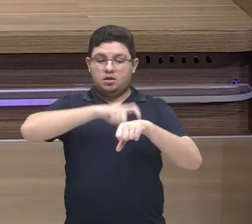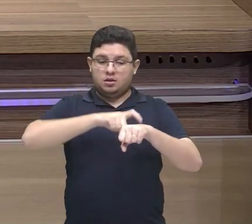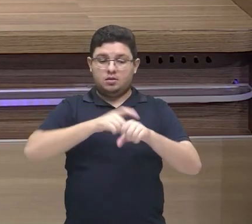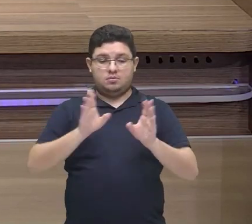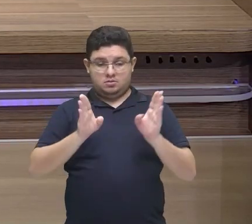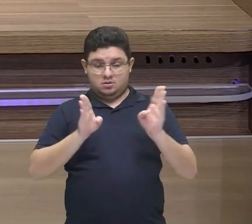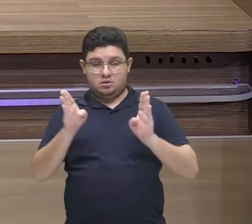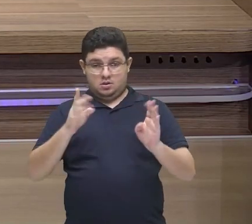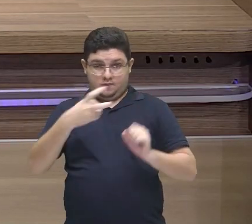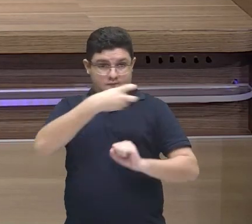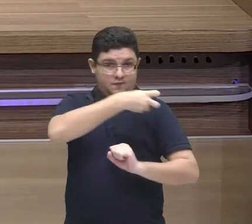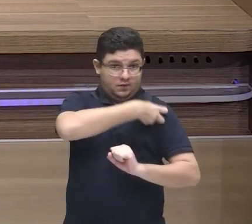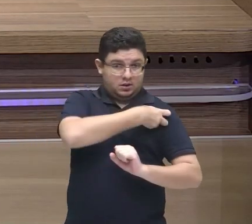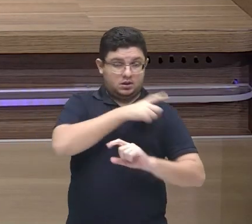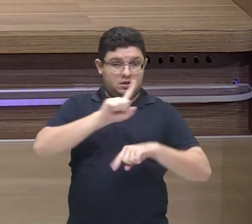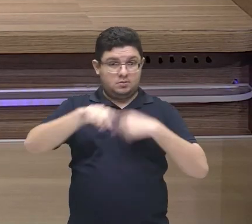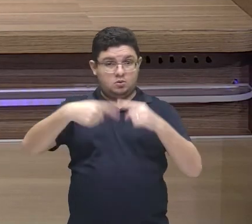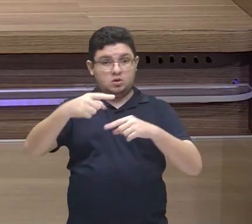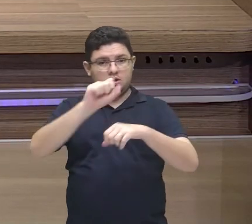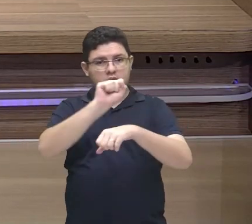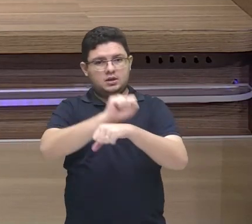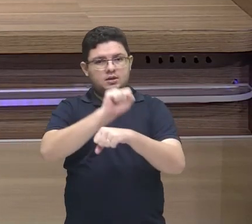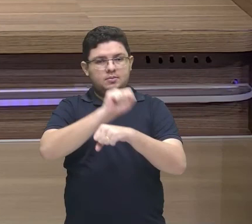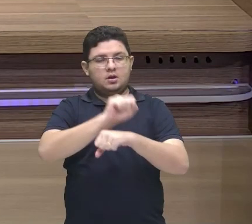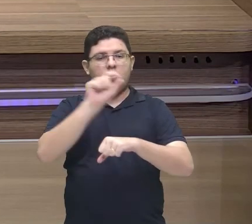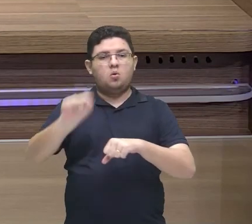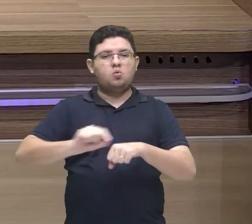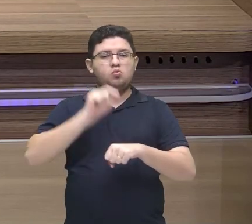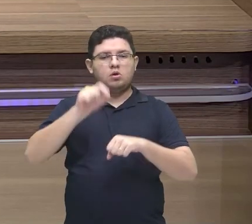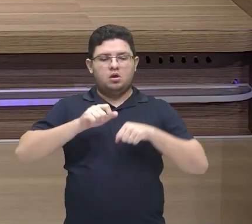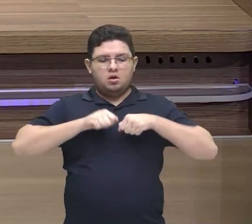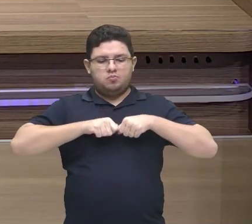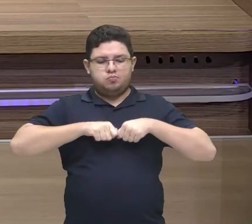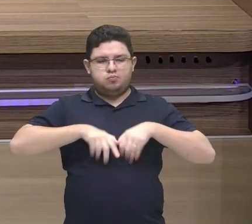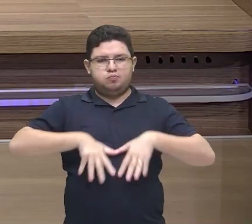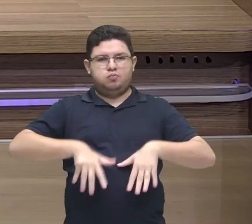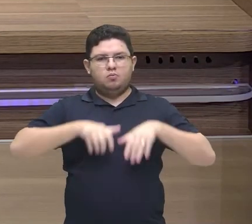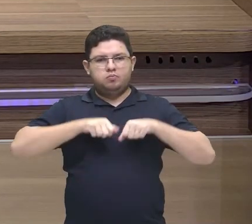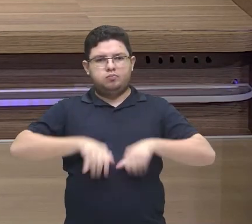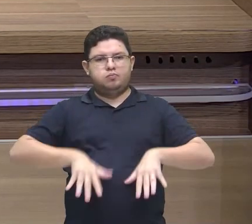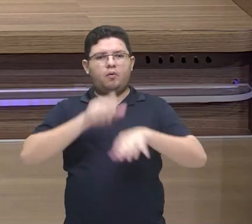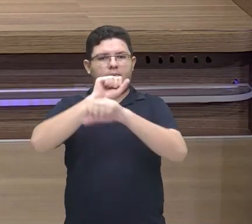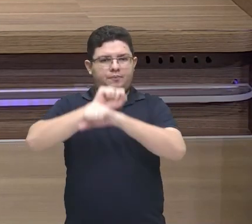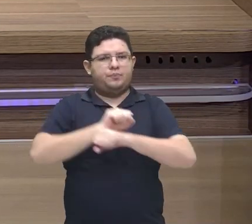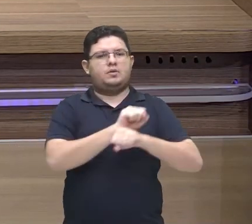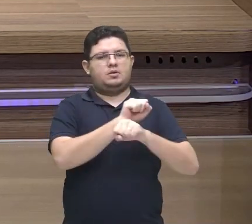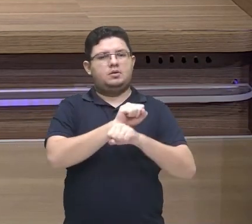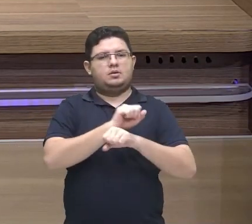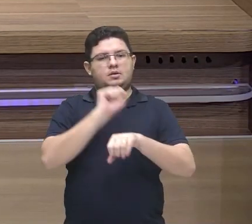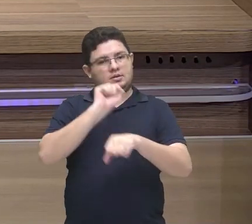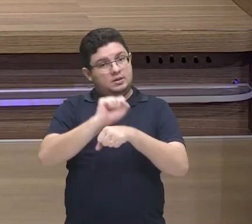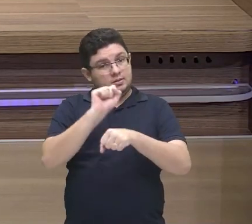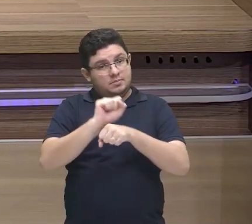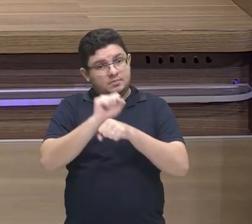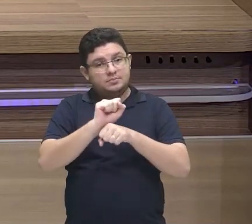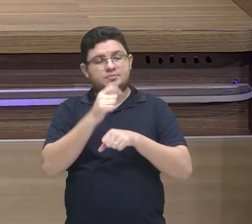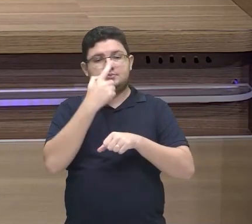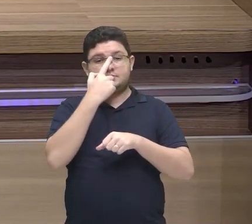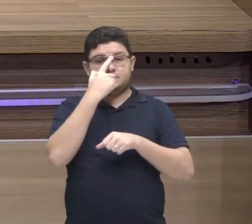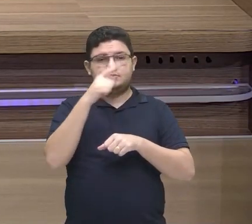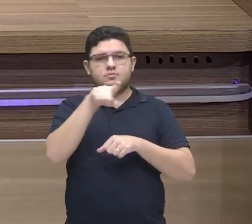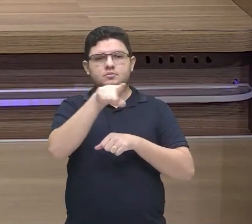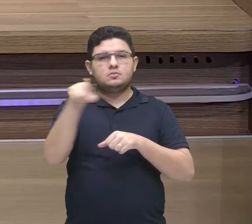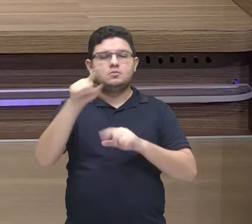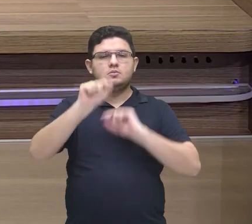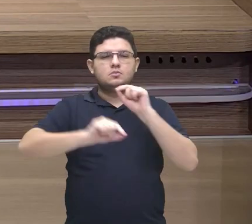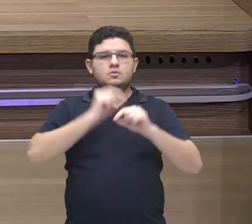que esperar que o organismo crie anticorpos para poder se defender. Então, não percamos o